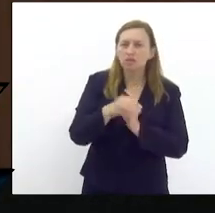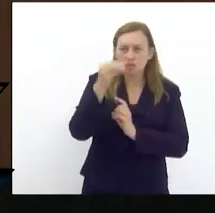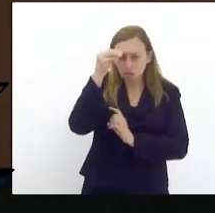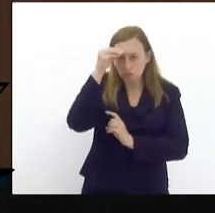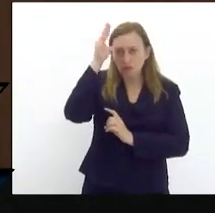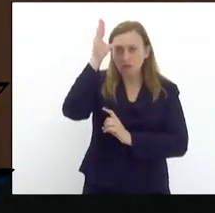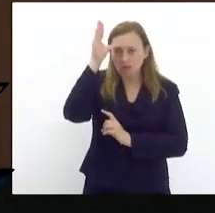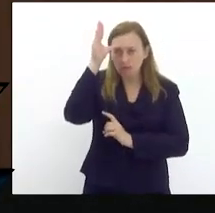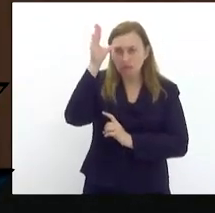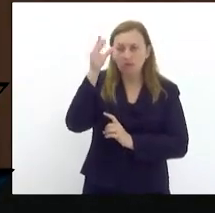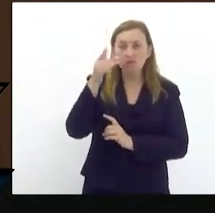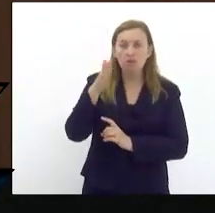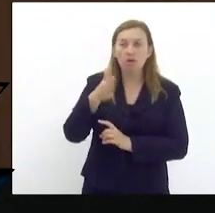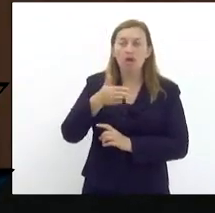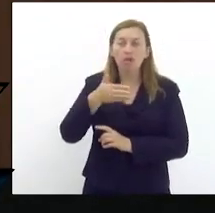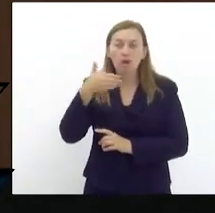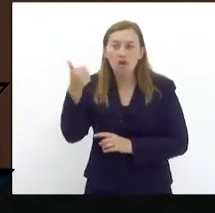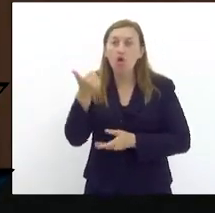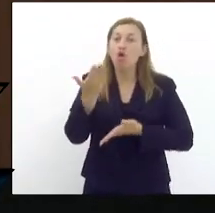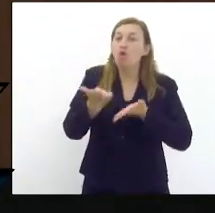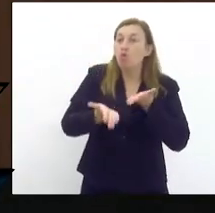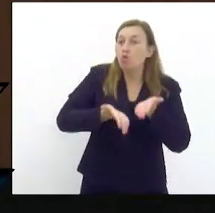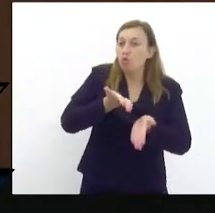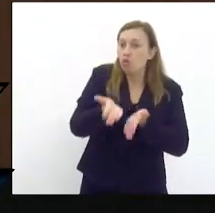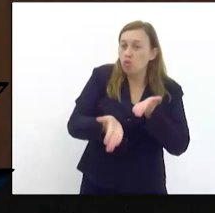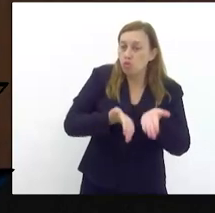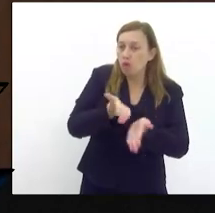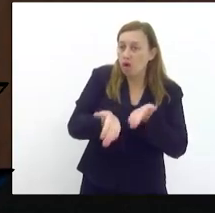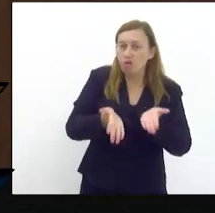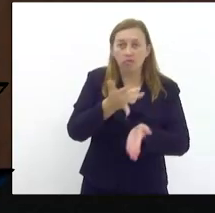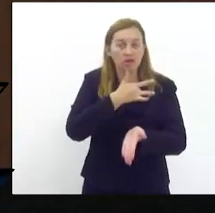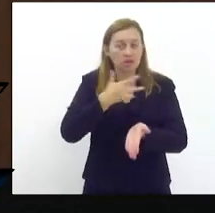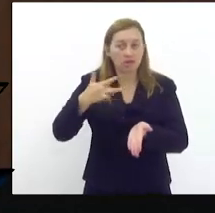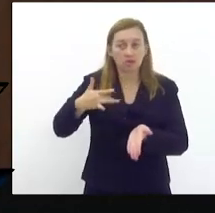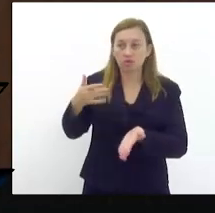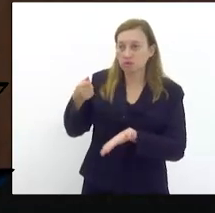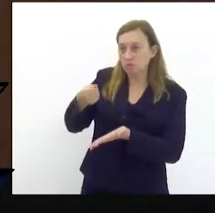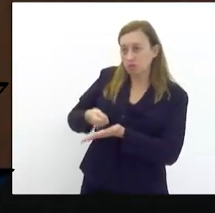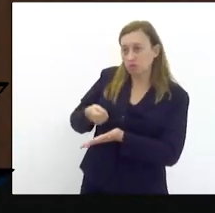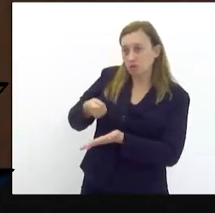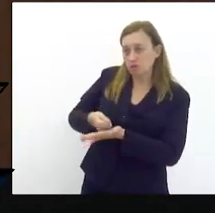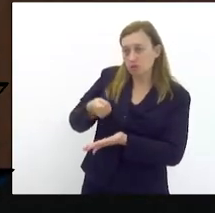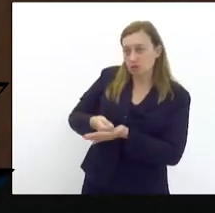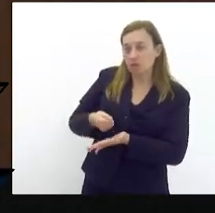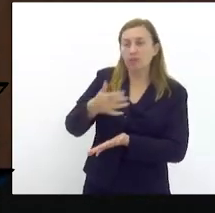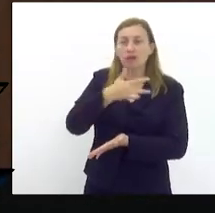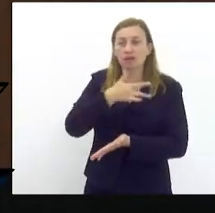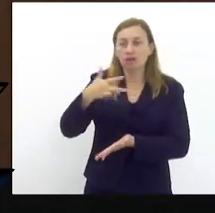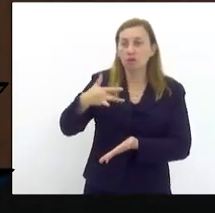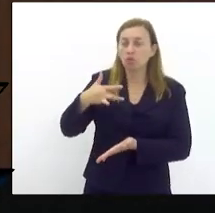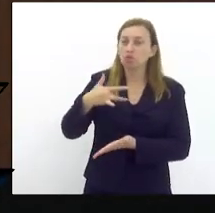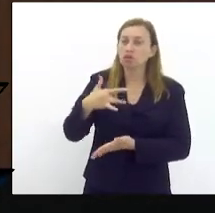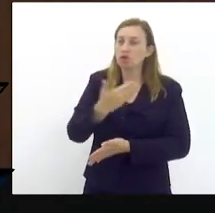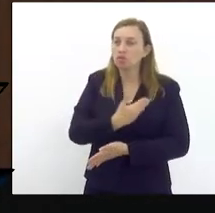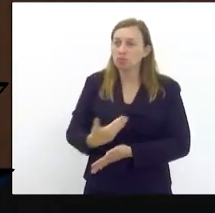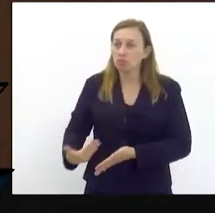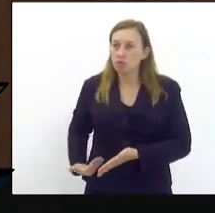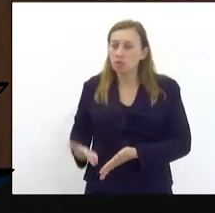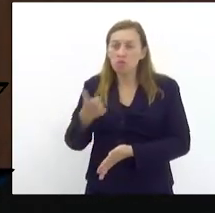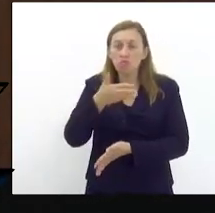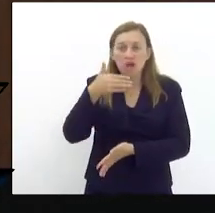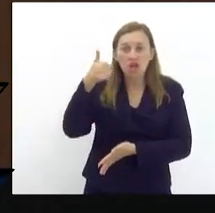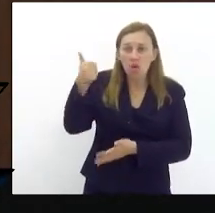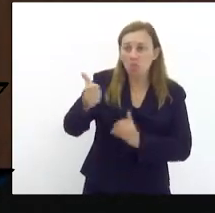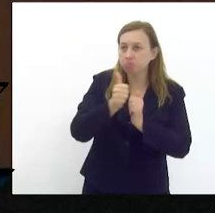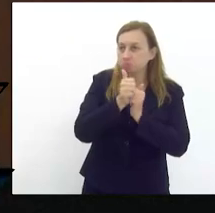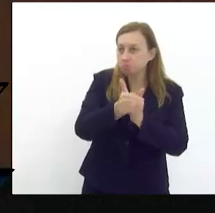busque um melhor prático e cuidado e possa lhe cobrar até da saúde pública é o melhor